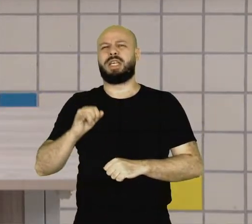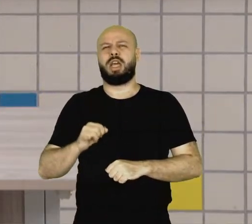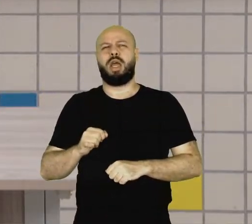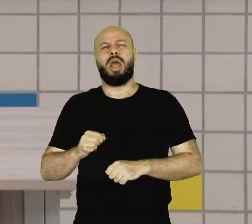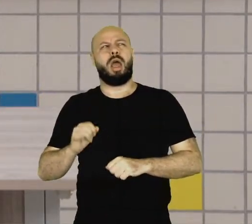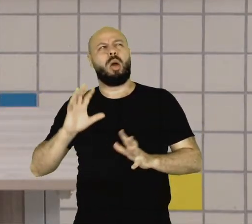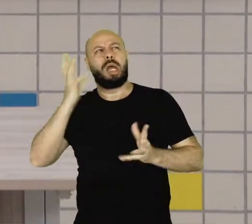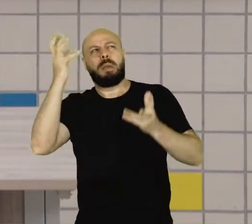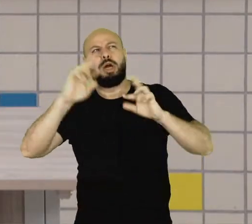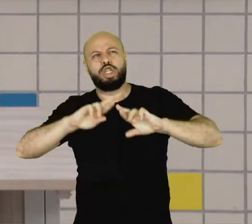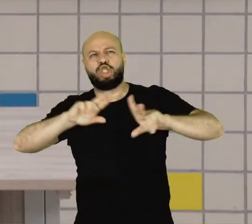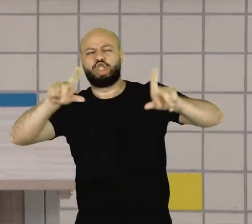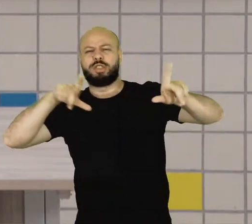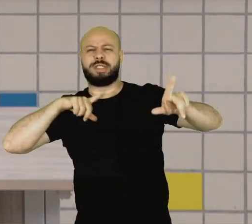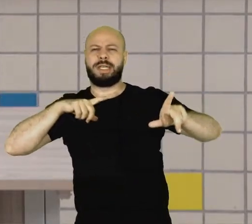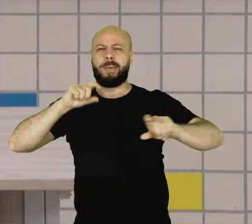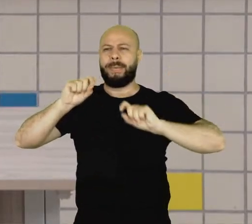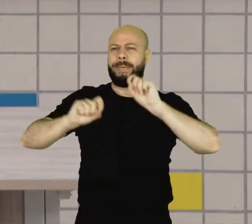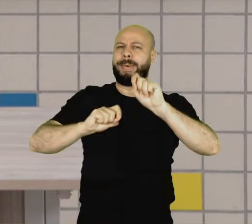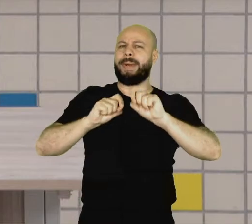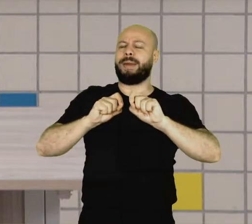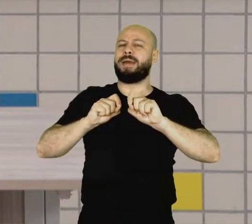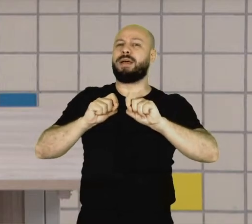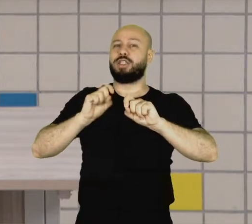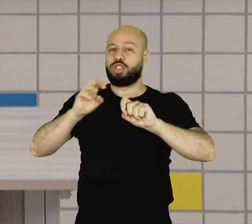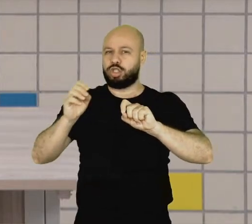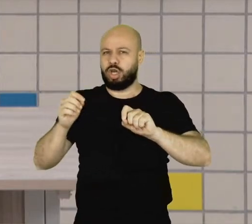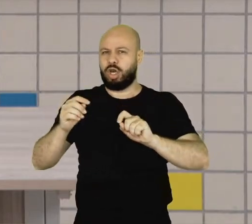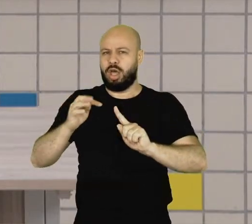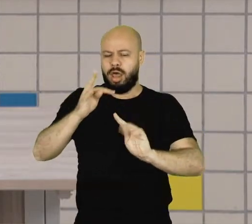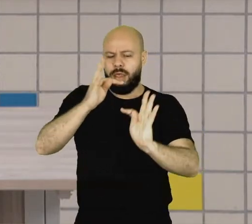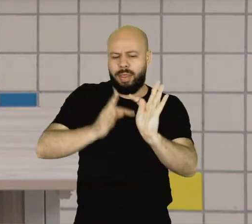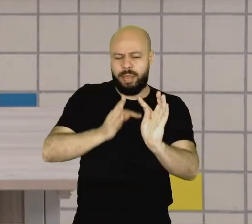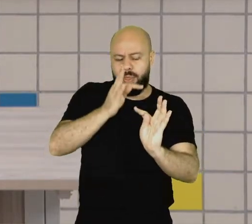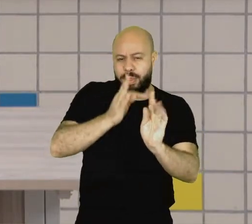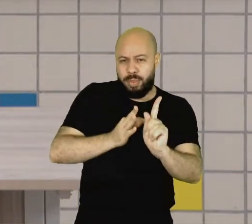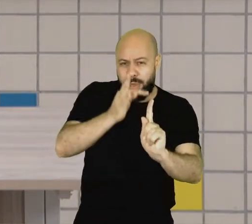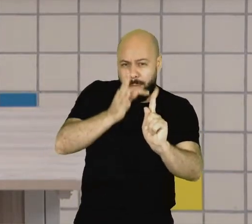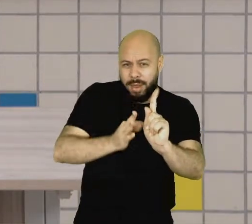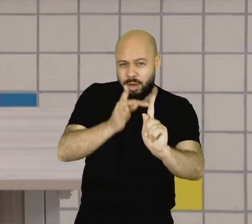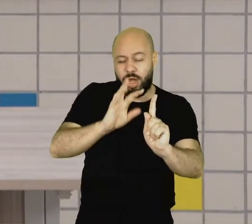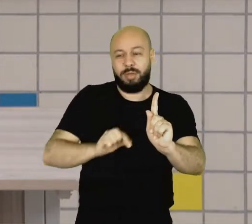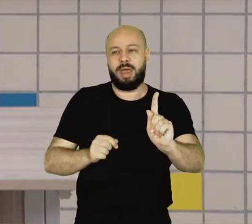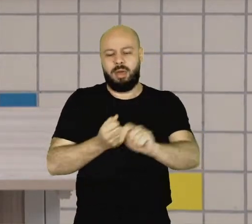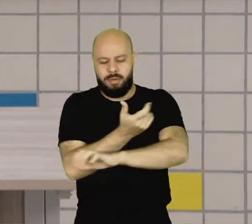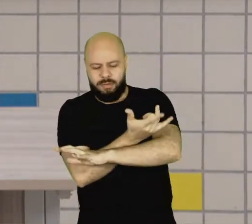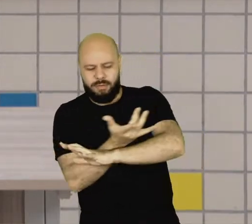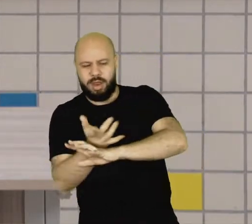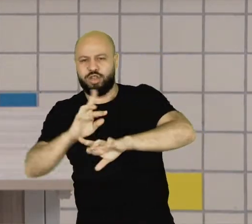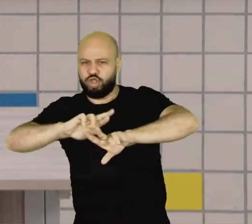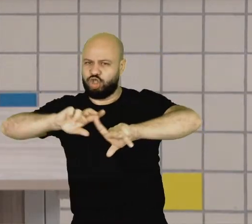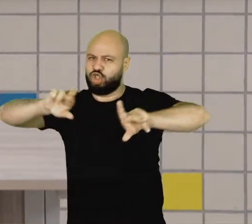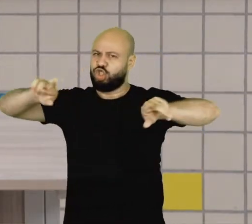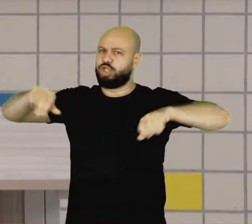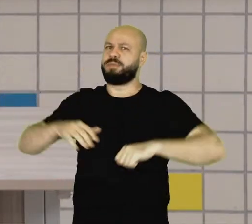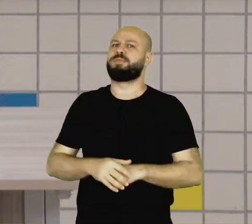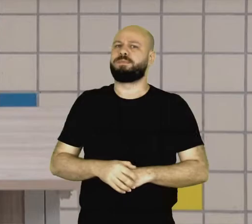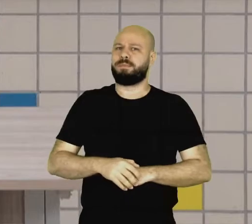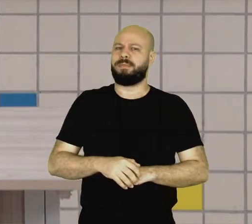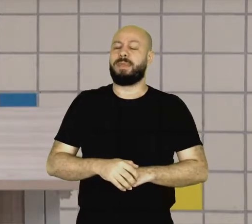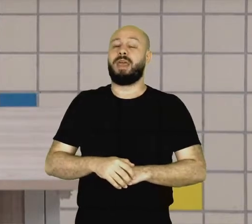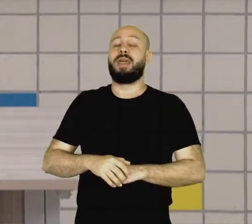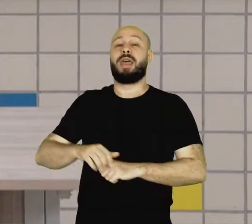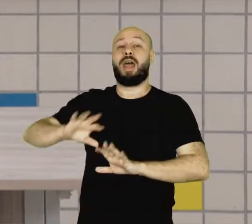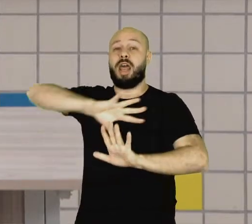eu também terei diferenças, não só da temperatura, mas também em questão da vegetação. Eu tenho áreas, por exemplo, como é o caso da